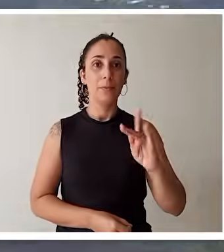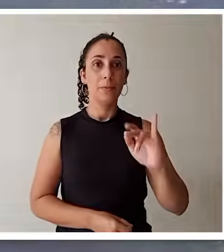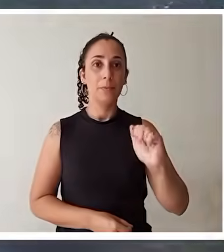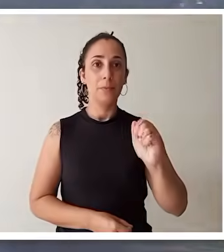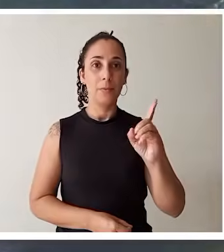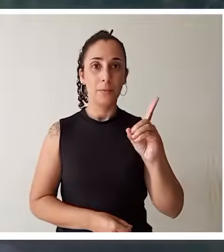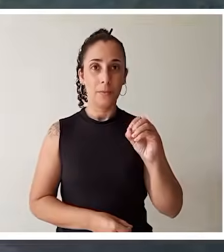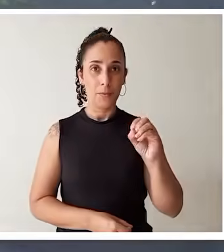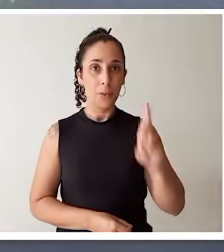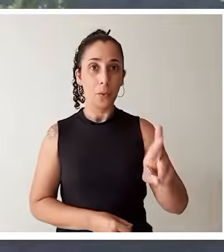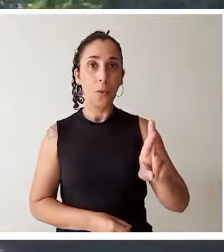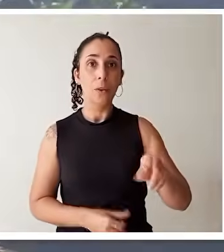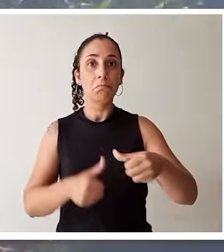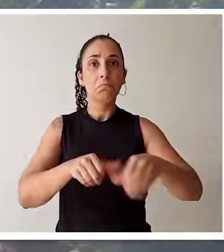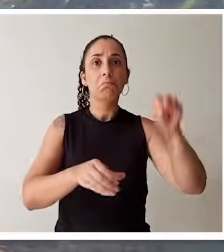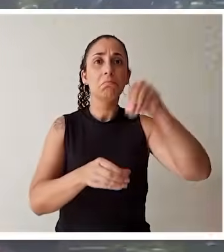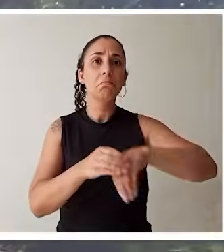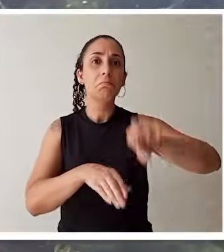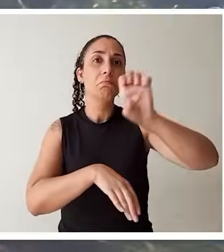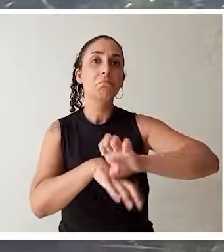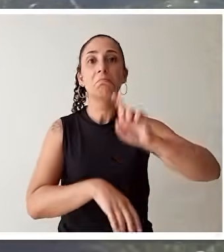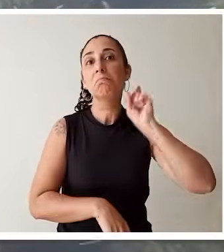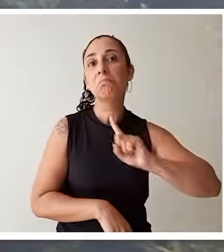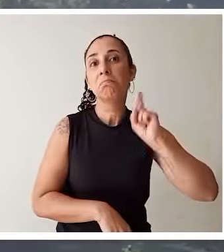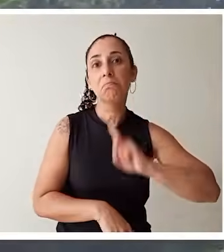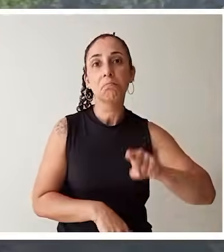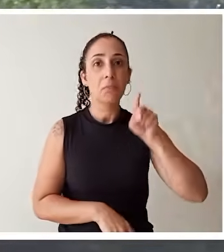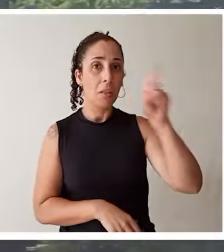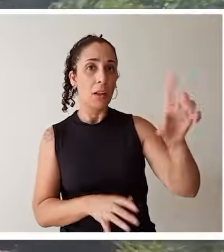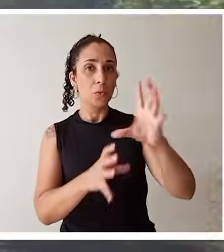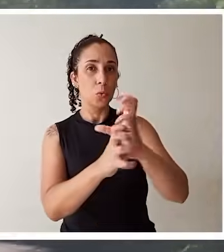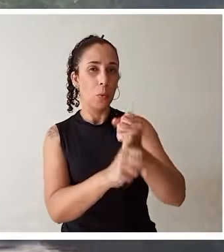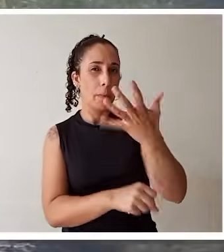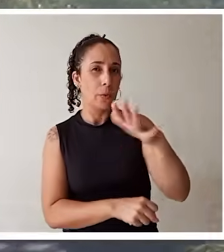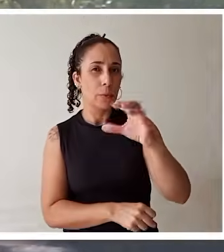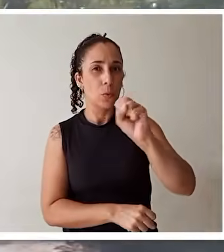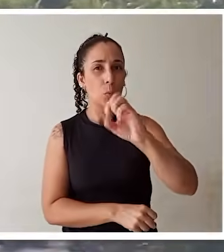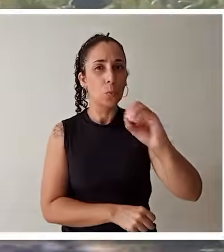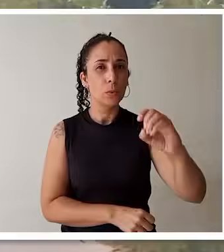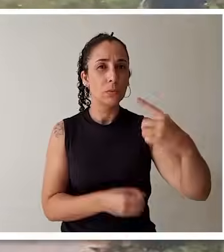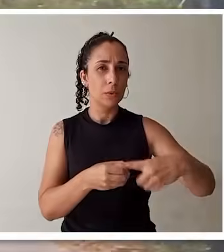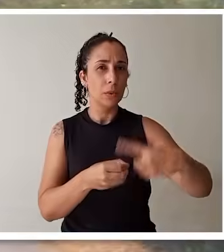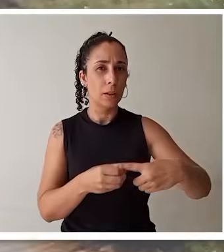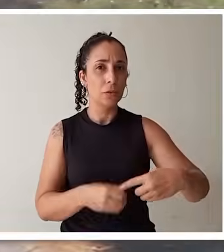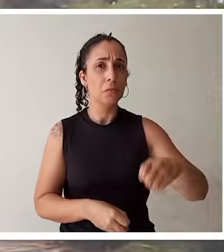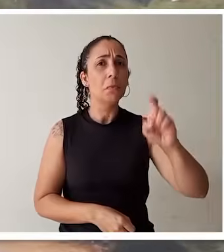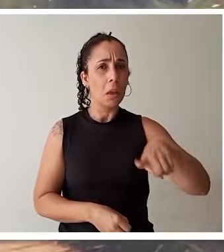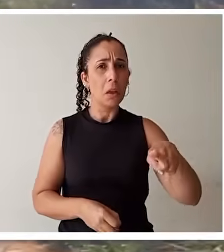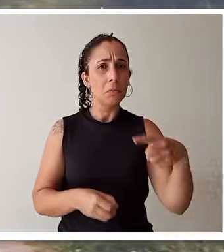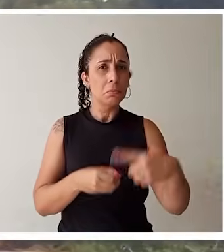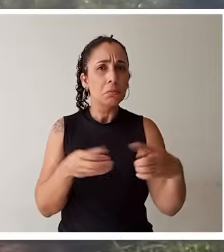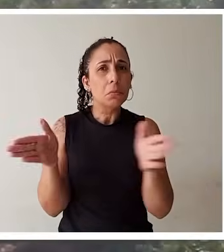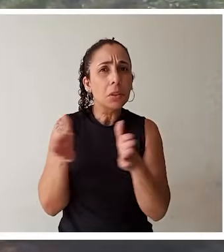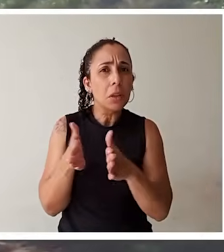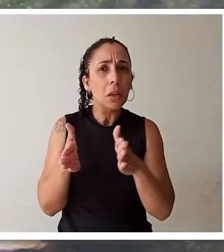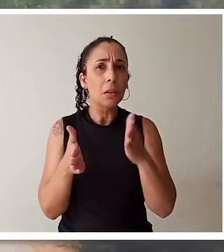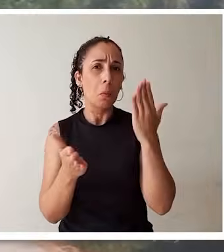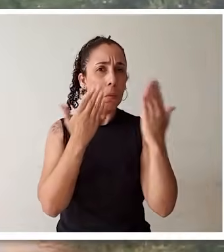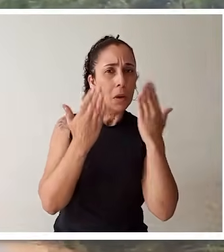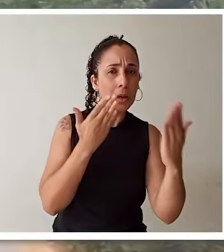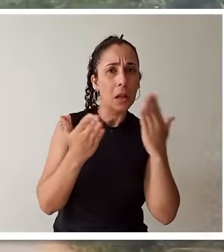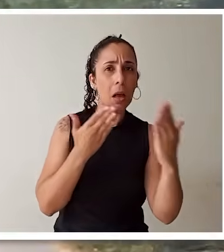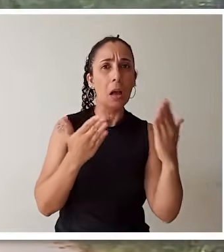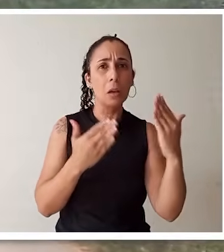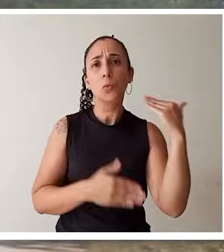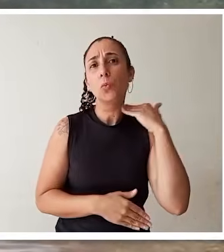Chiador é um entre os mais de 850 municípios do estado de Minas Gerais. E é um município pequeno, se você comparar, por exemplo,